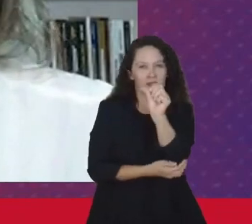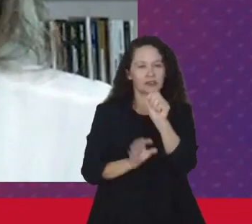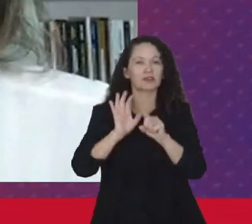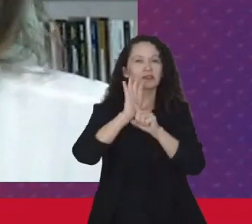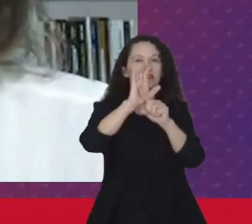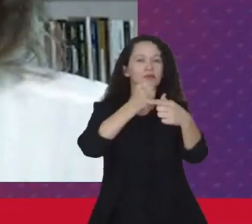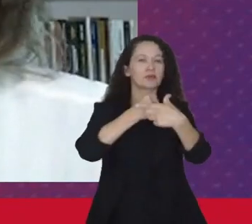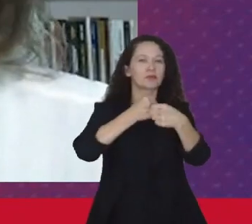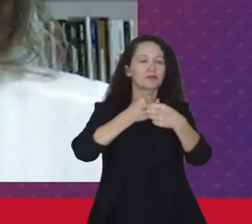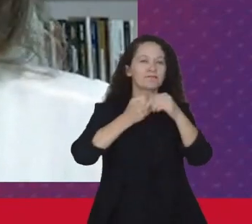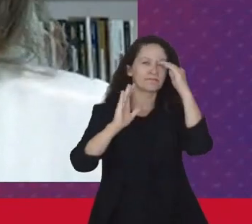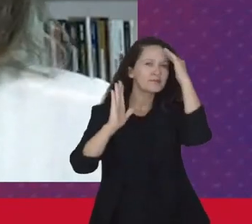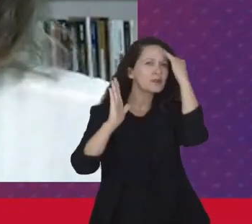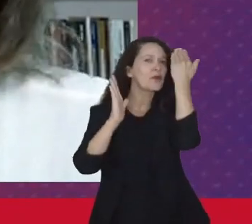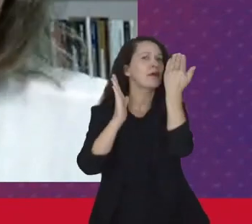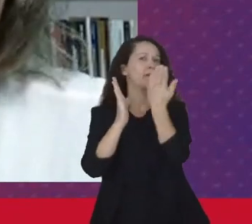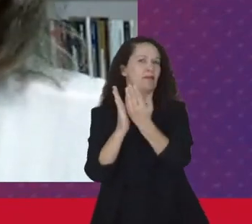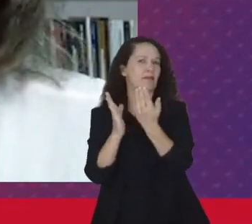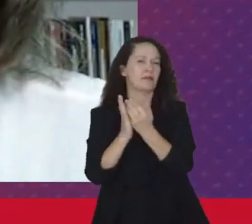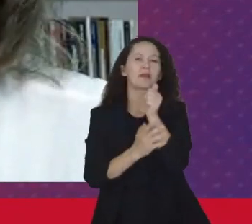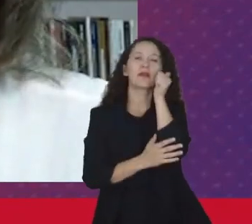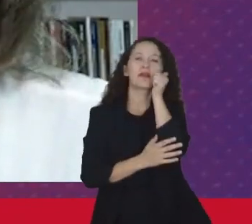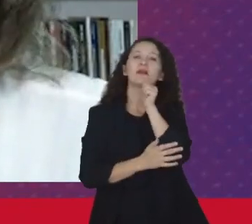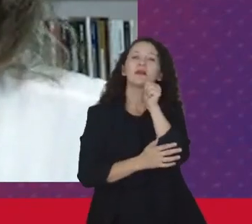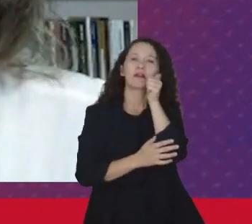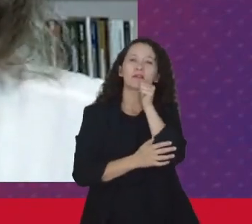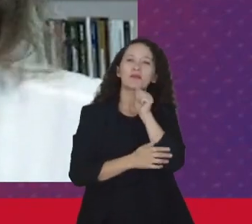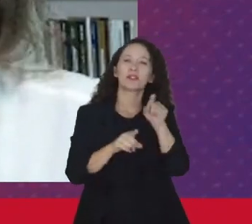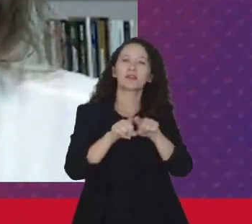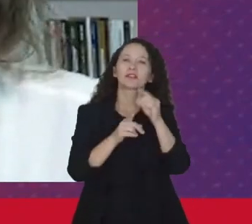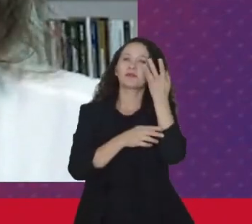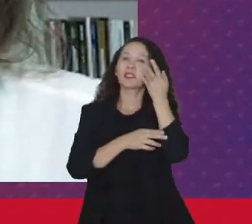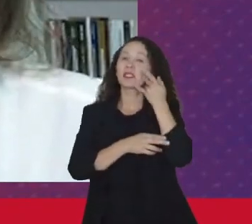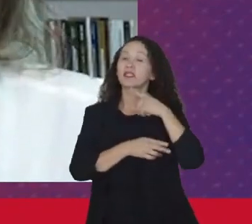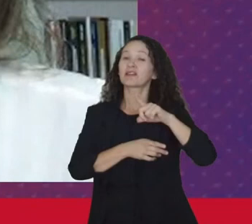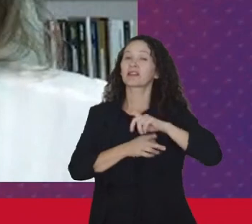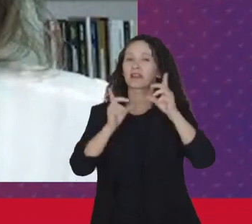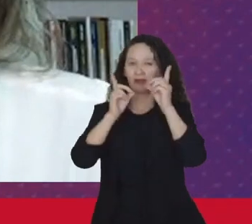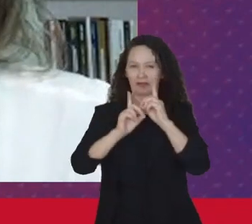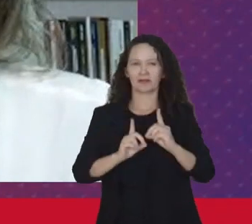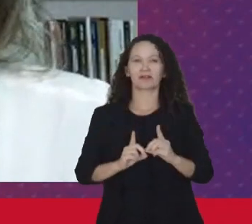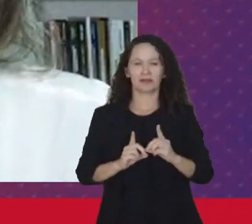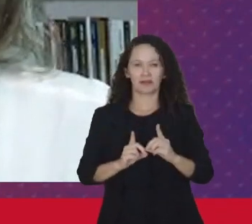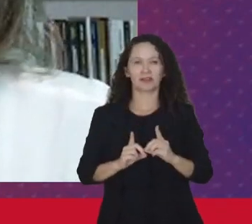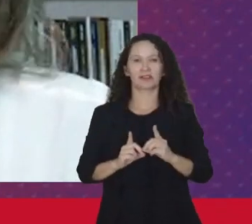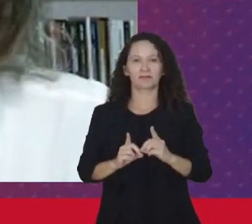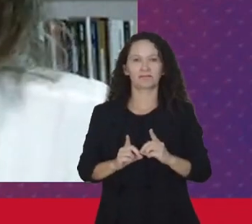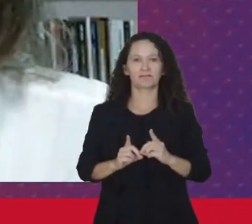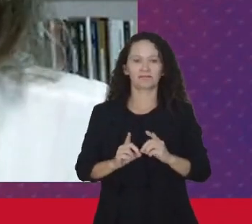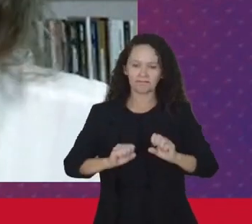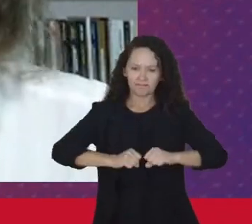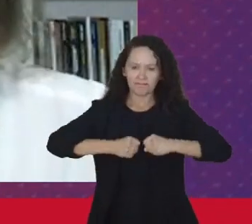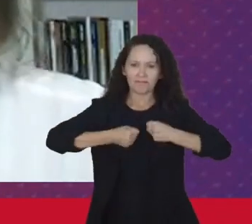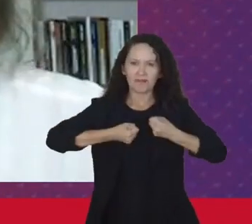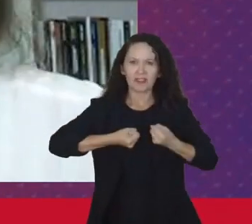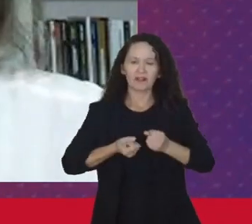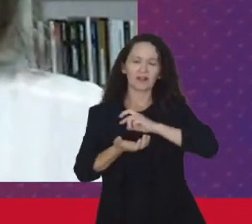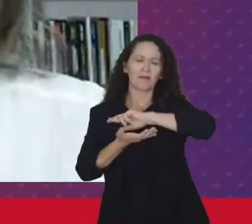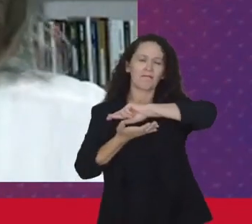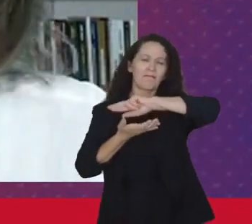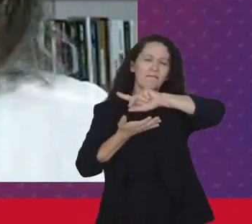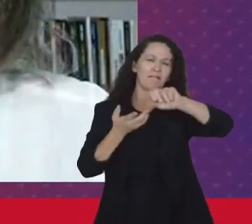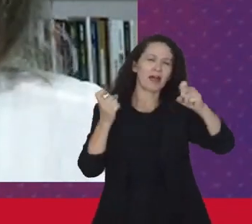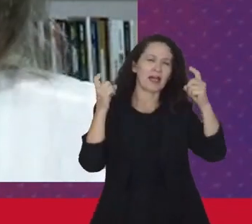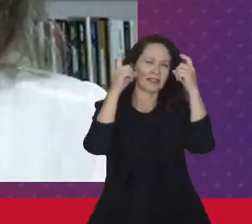traz o reconhecimento de que as mulheres e meninas com deficiência, elas enfrentam múltiplas